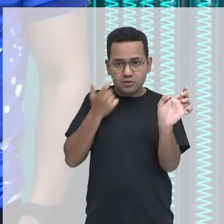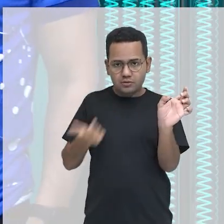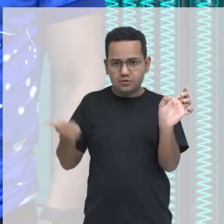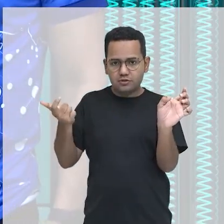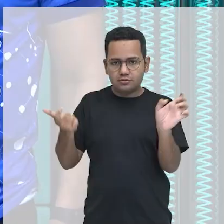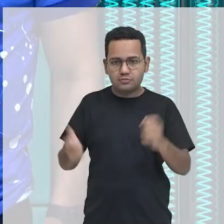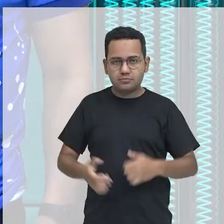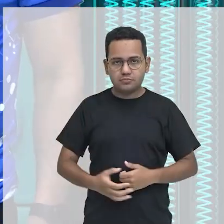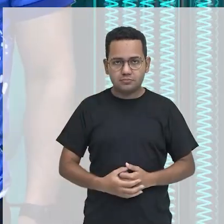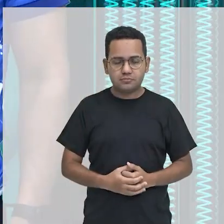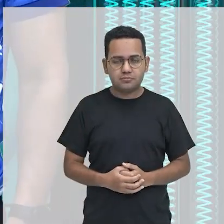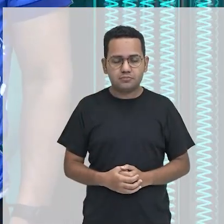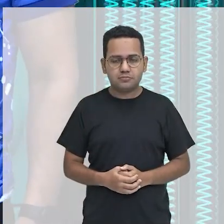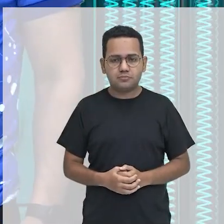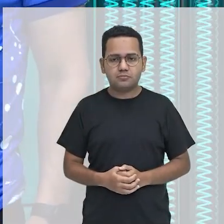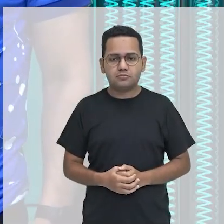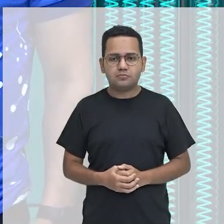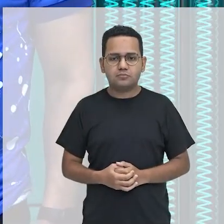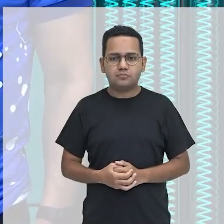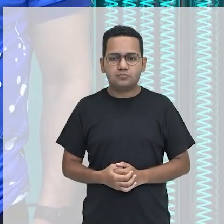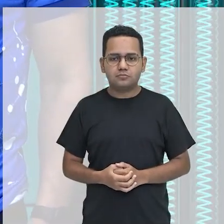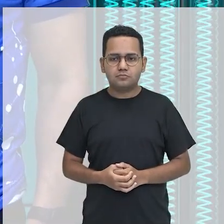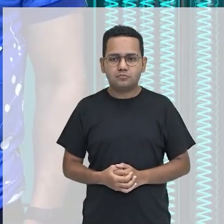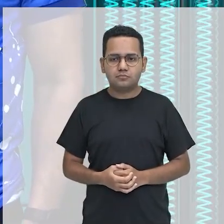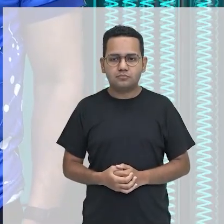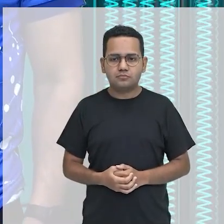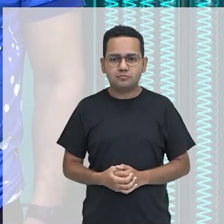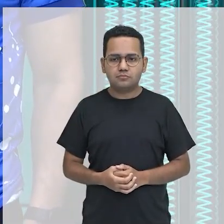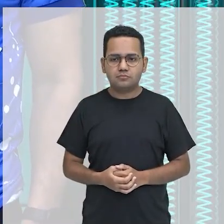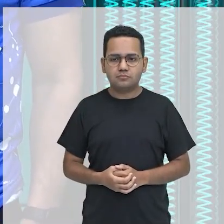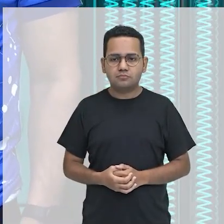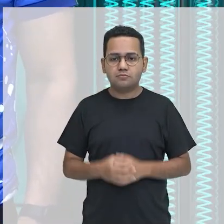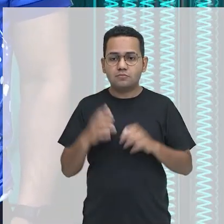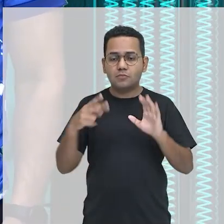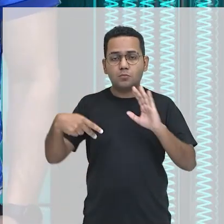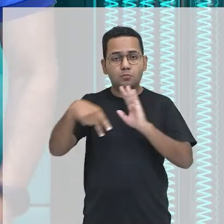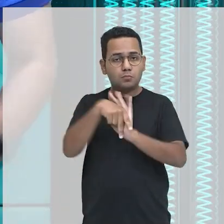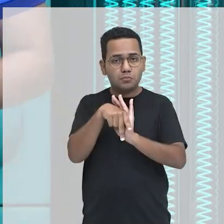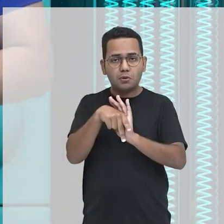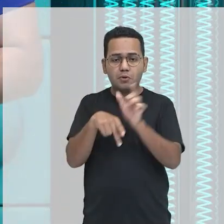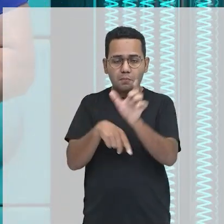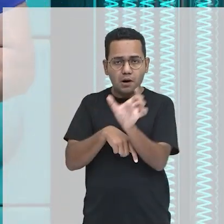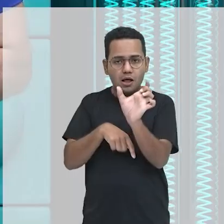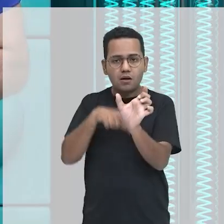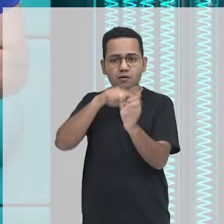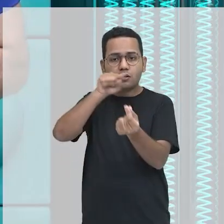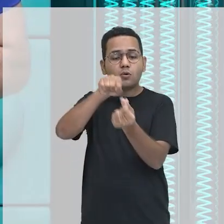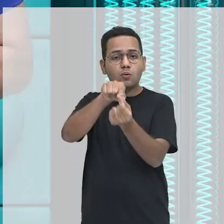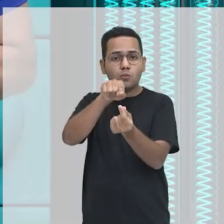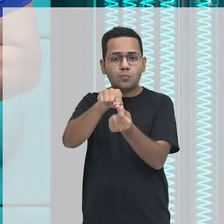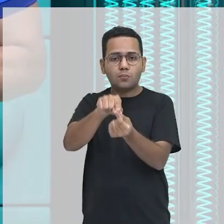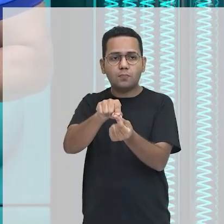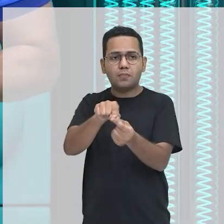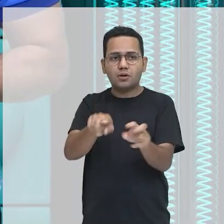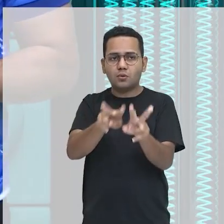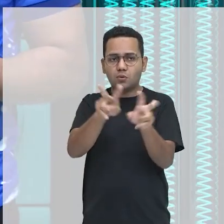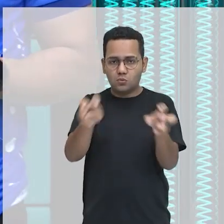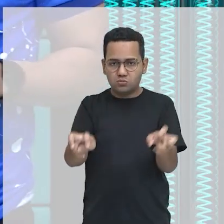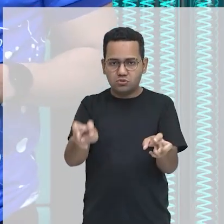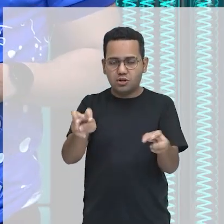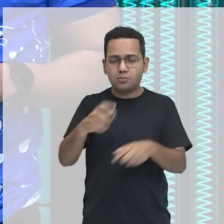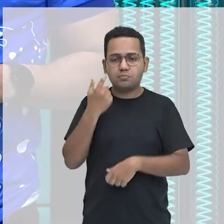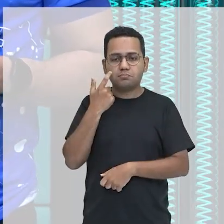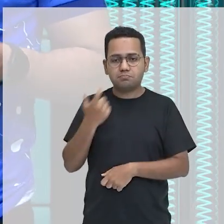although, even though, or though, são conectivos que indicam orações subordinadas concessivas,